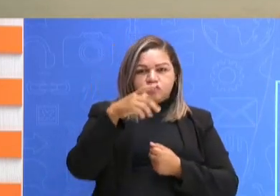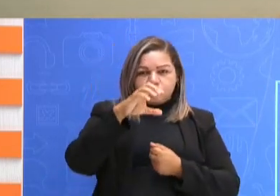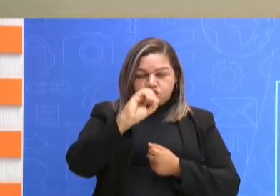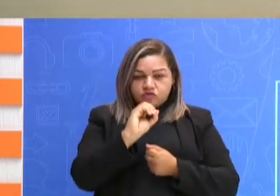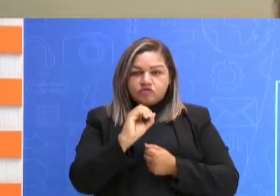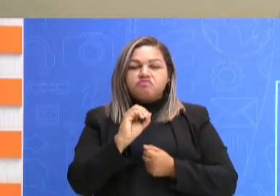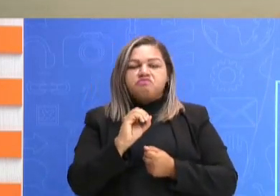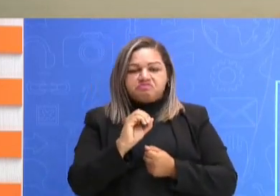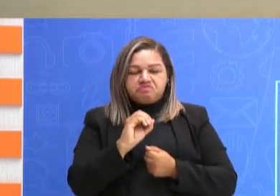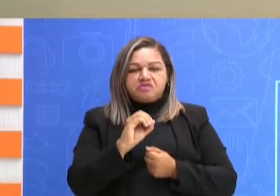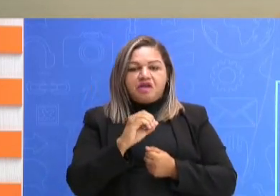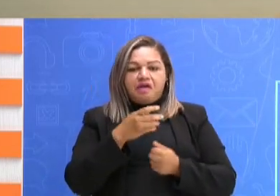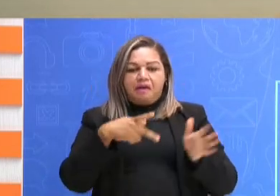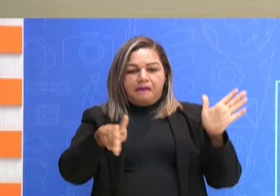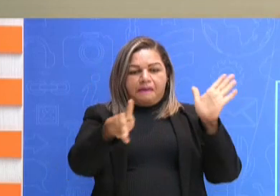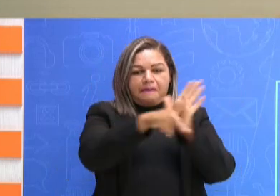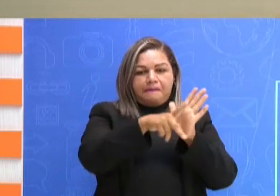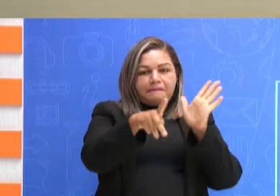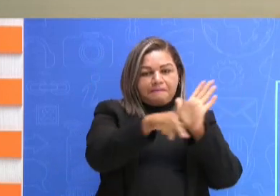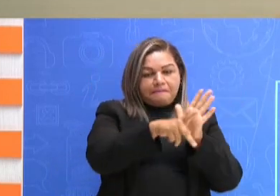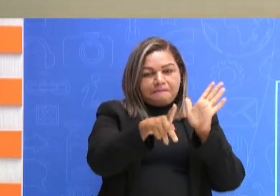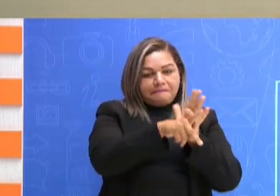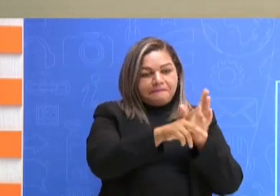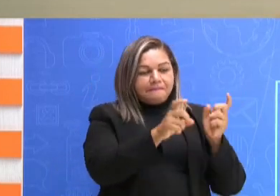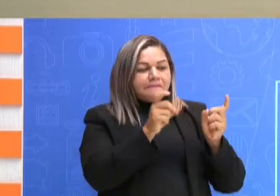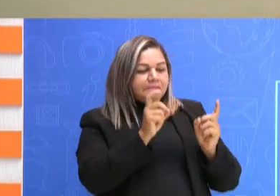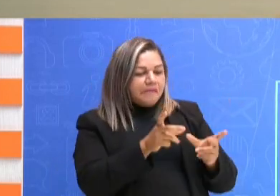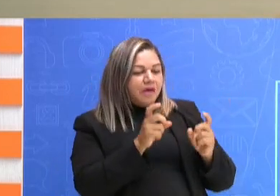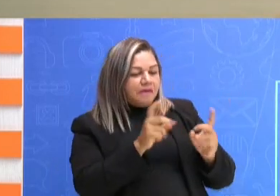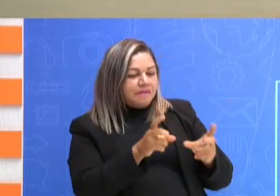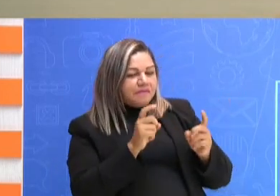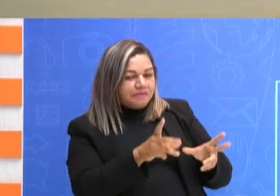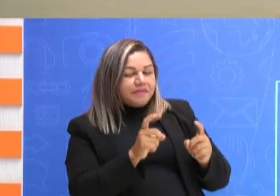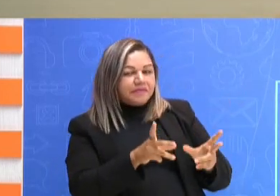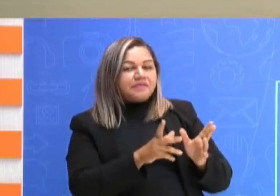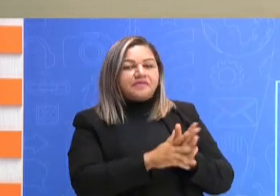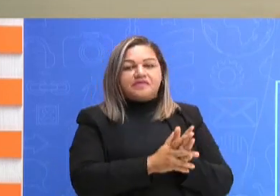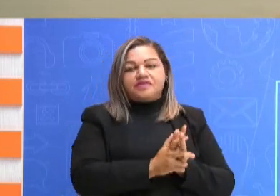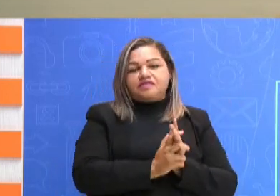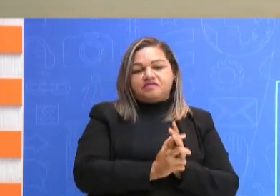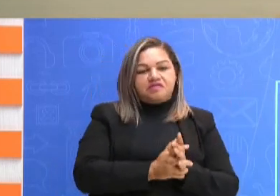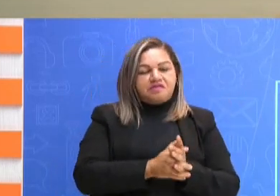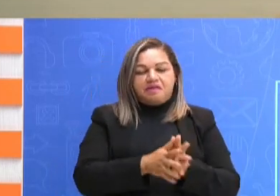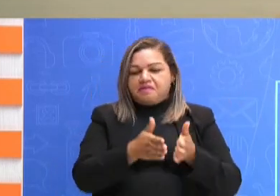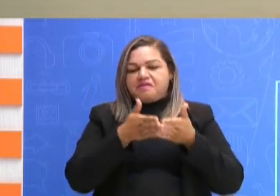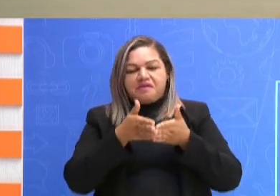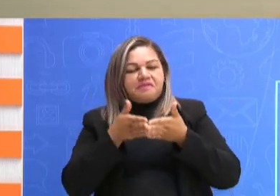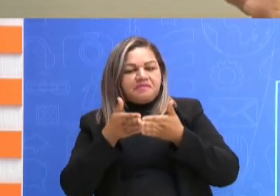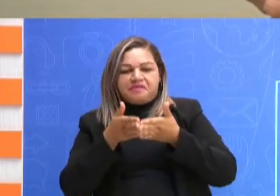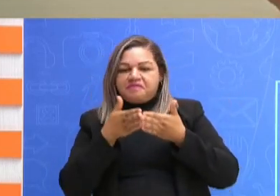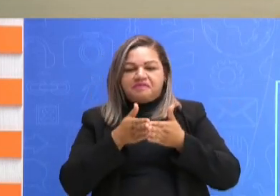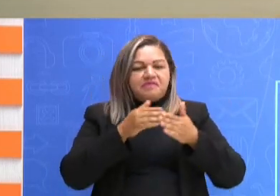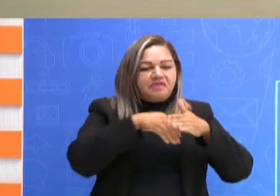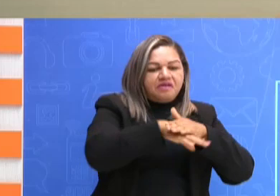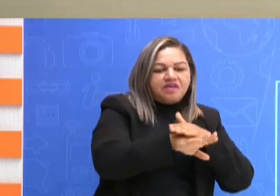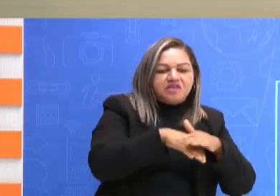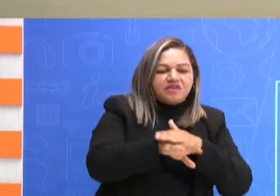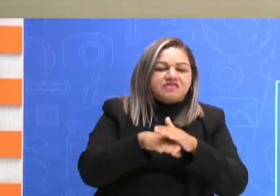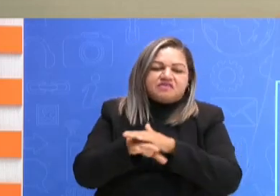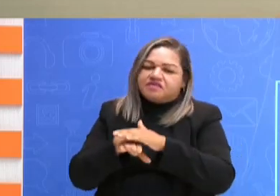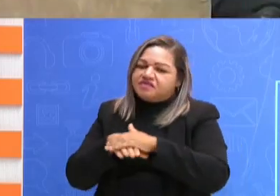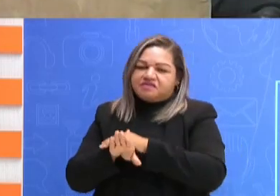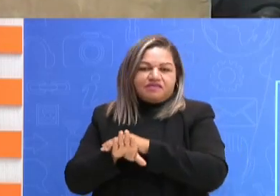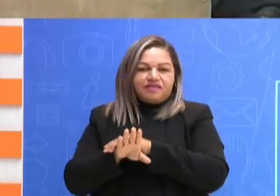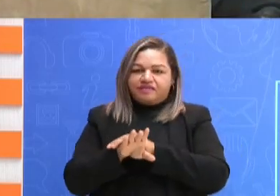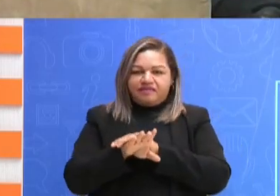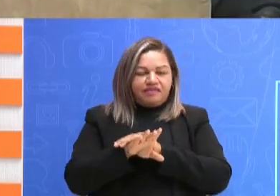será dono daquele espaço para vender o seu produto. E aí, não precisará mais pedir favor de guardar a mercadoria. Igual ao Mercado